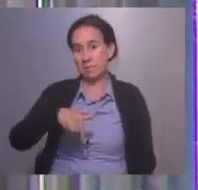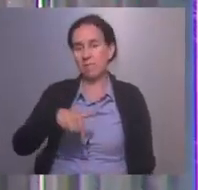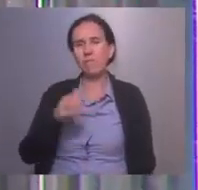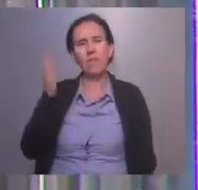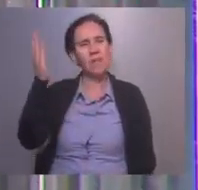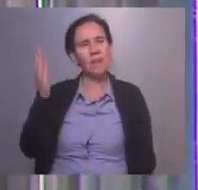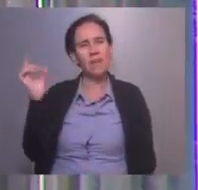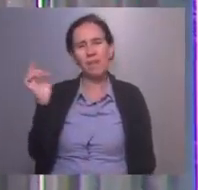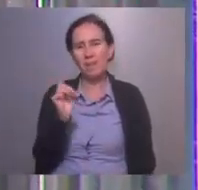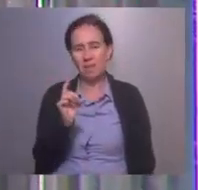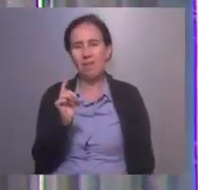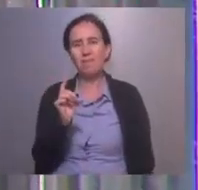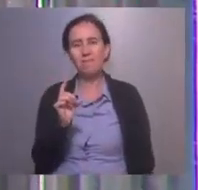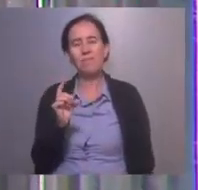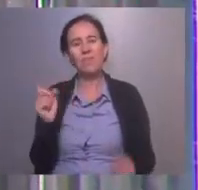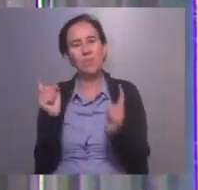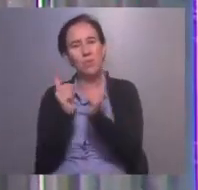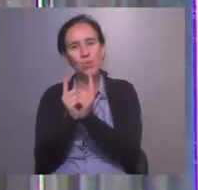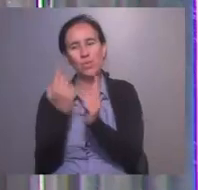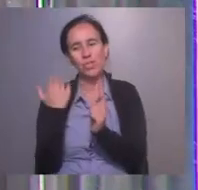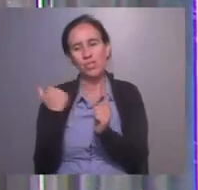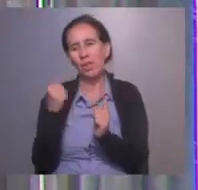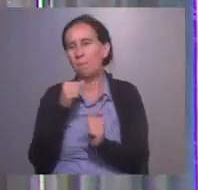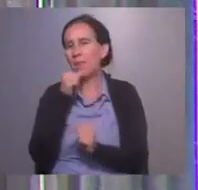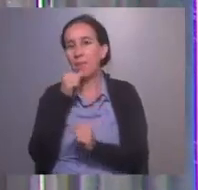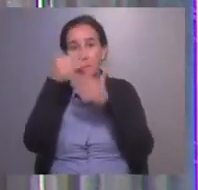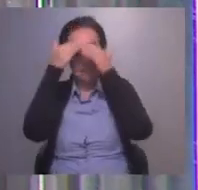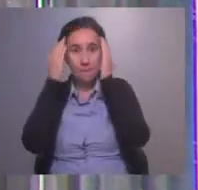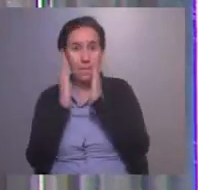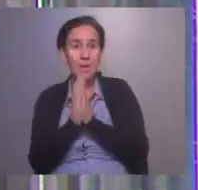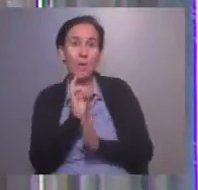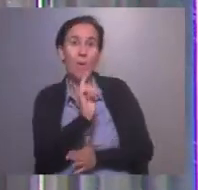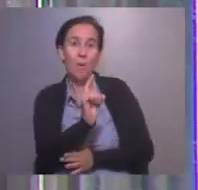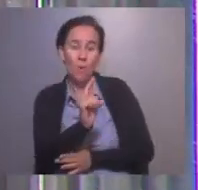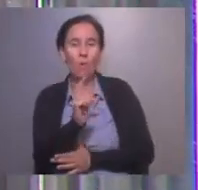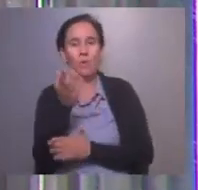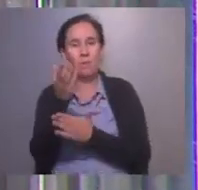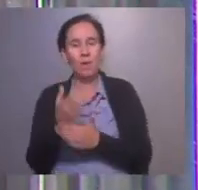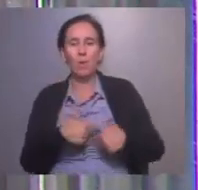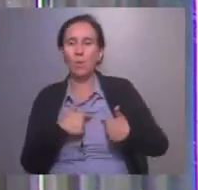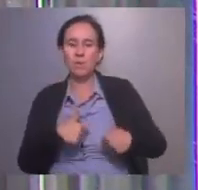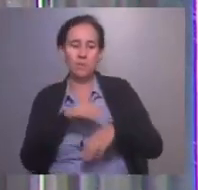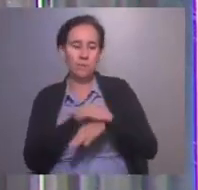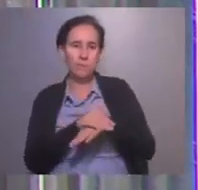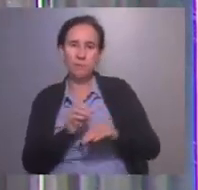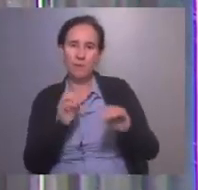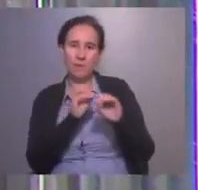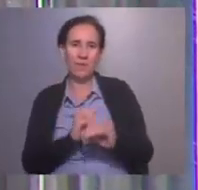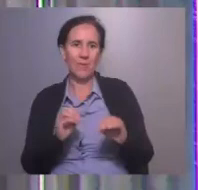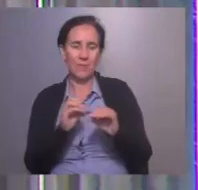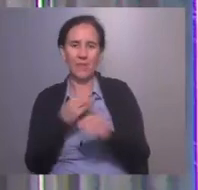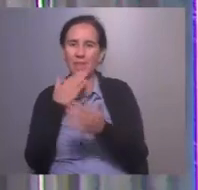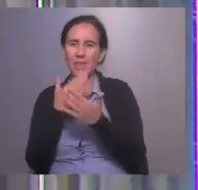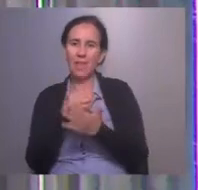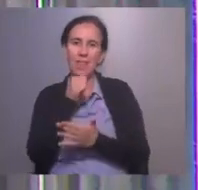se cansa de nos chamar ao encontro com Ele, por meio de Maria e do seu Imaculado Coração, que nos